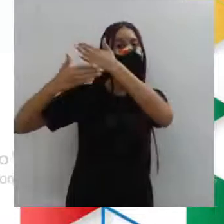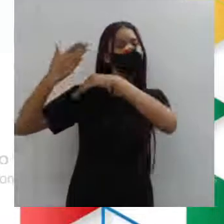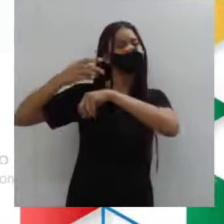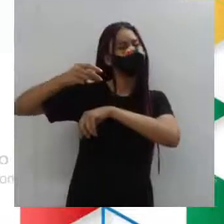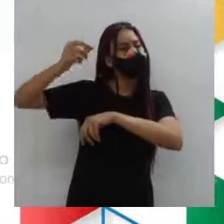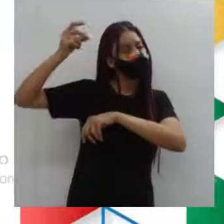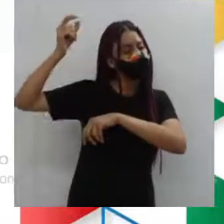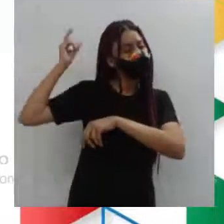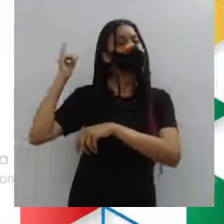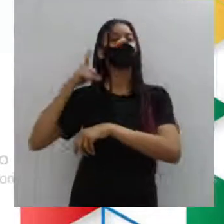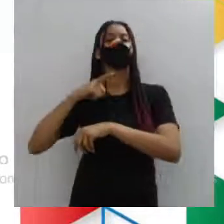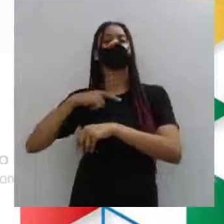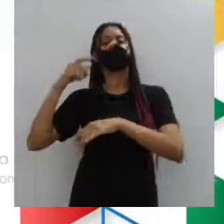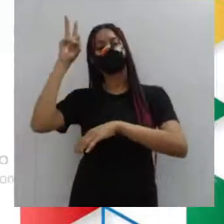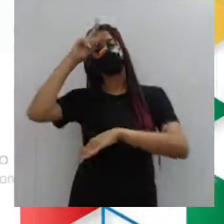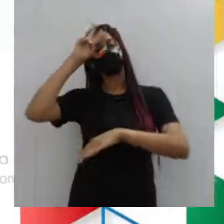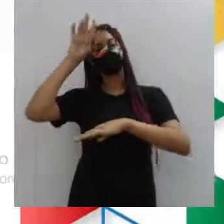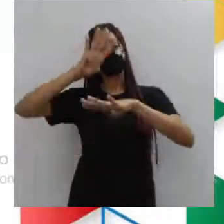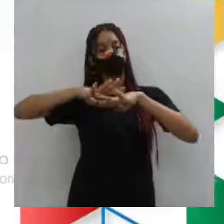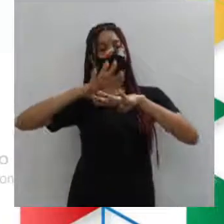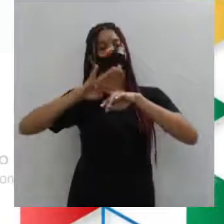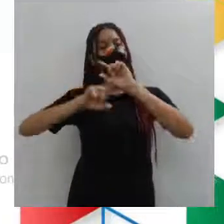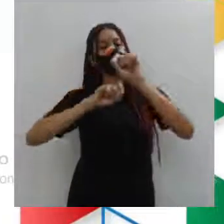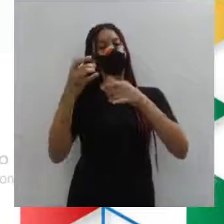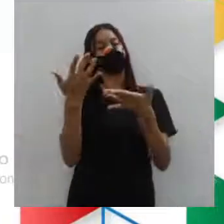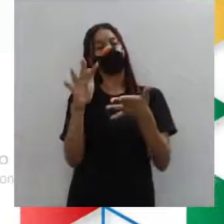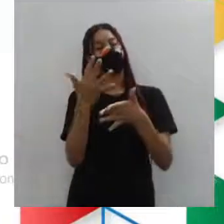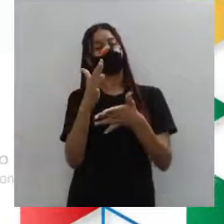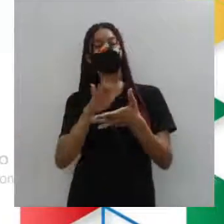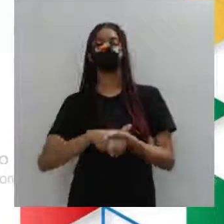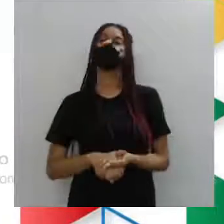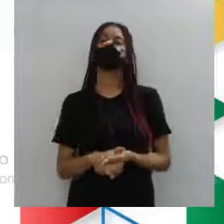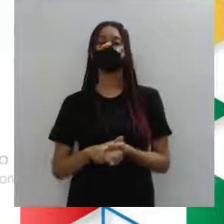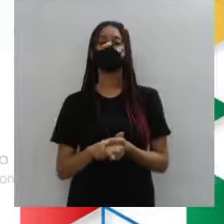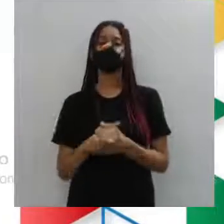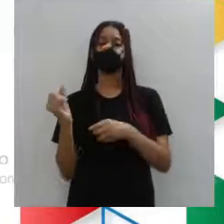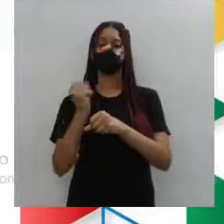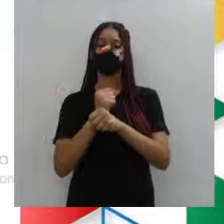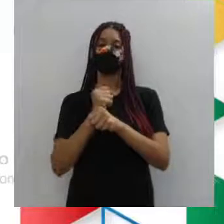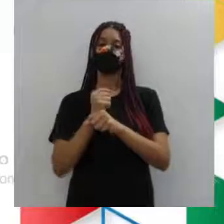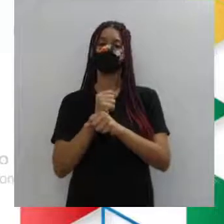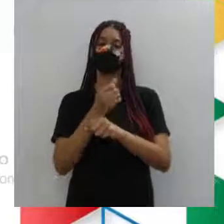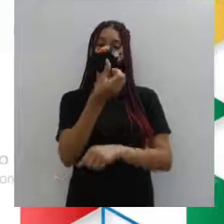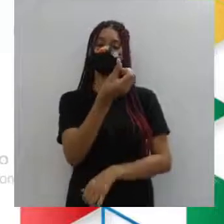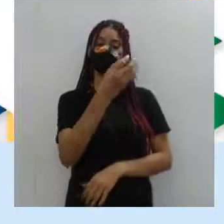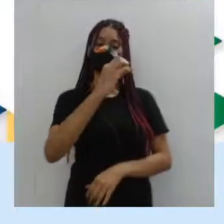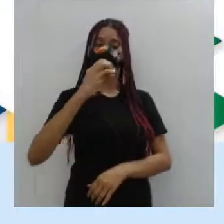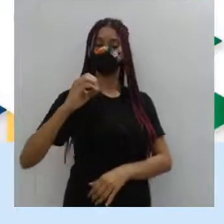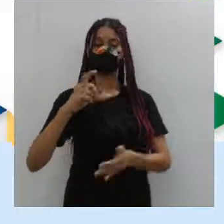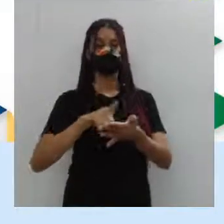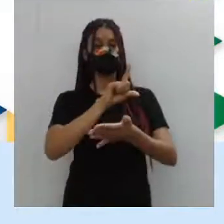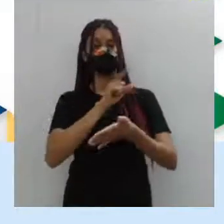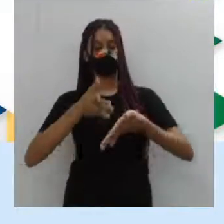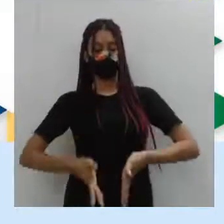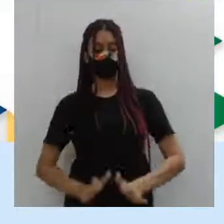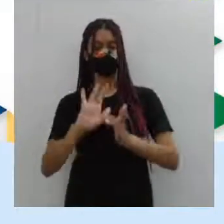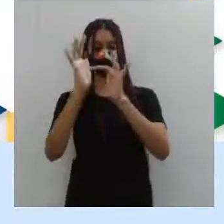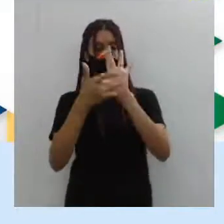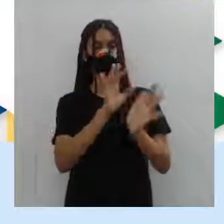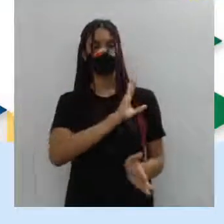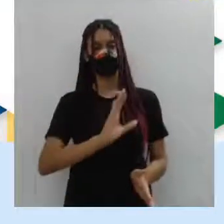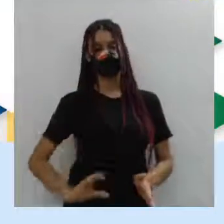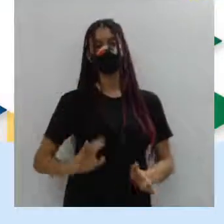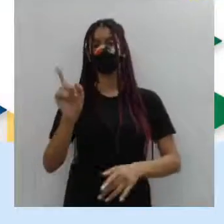que a gente tem na história da matemática. Então, é aproximadamente aí no ano 600 a.C., tá? Fato